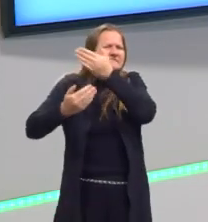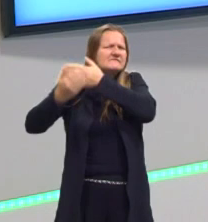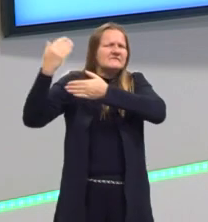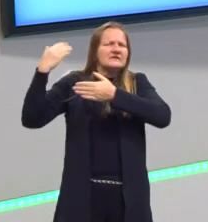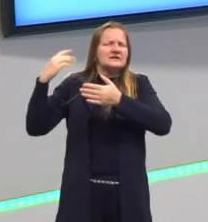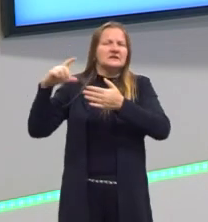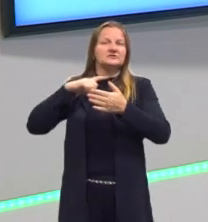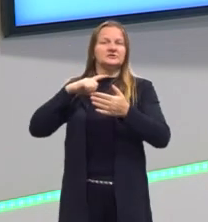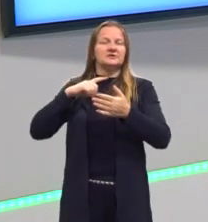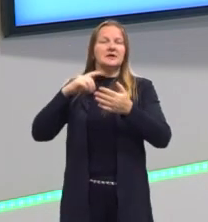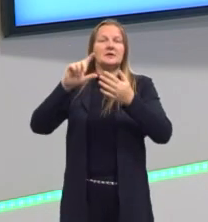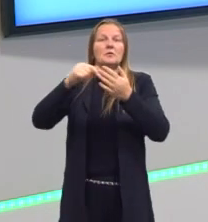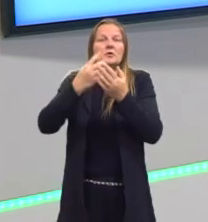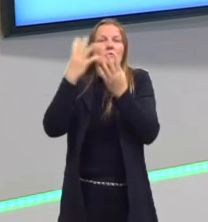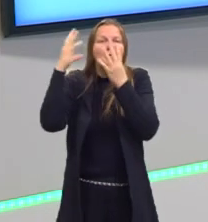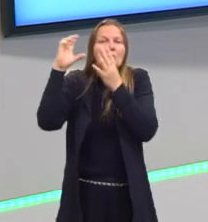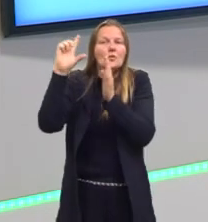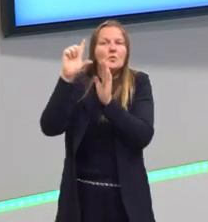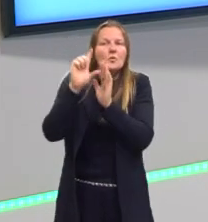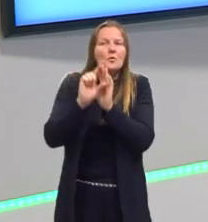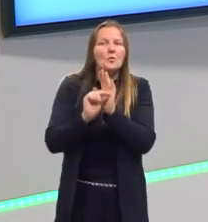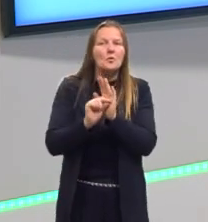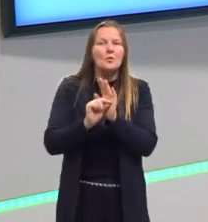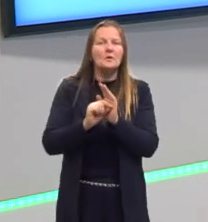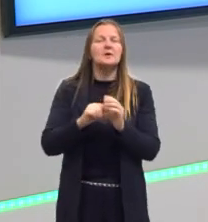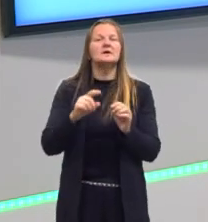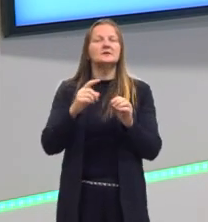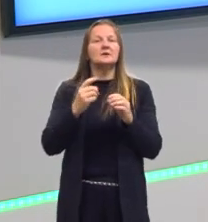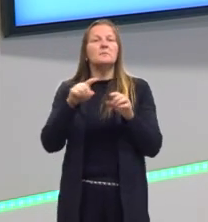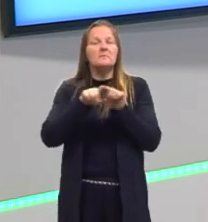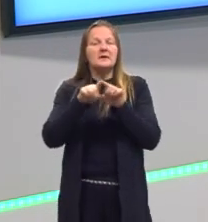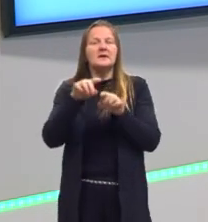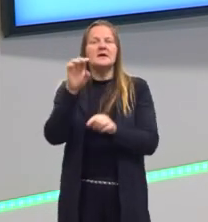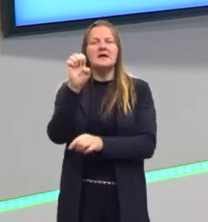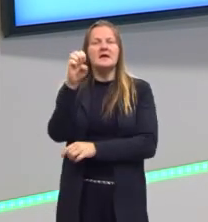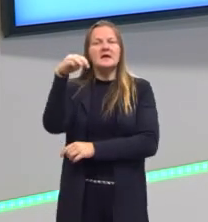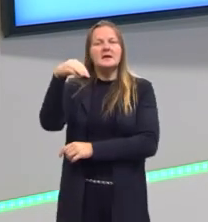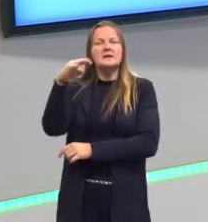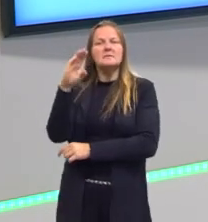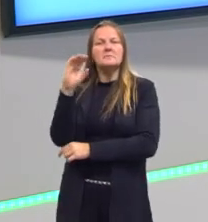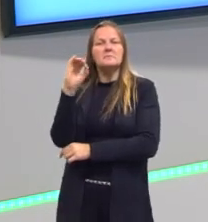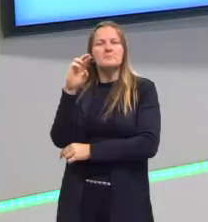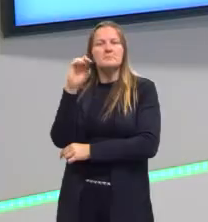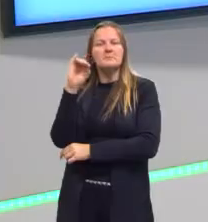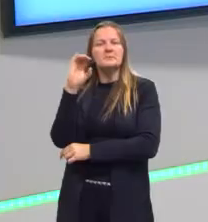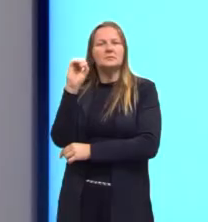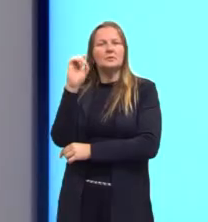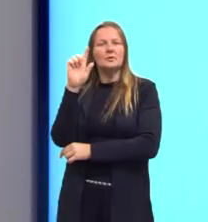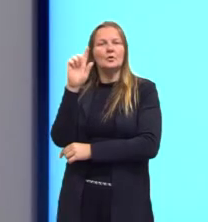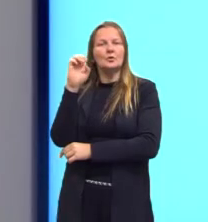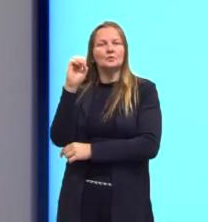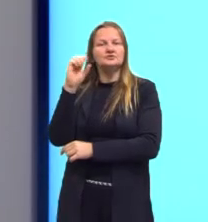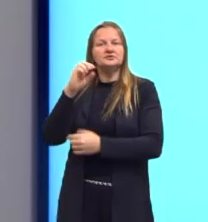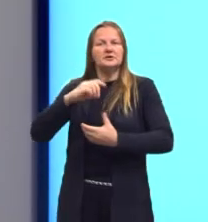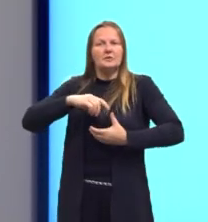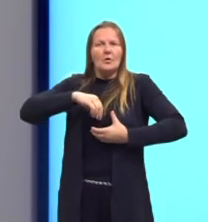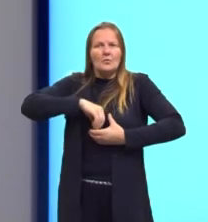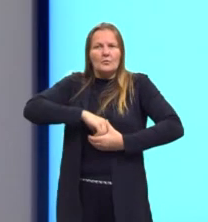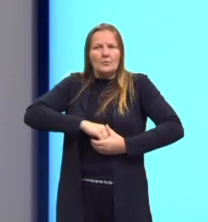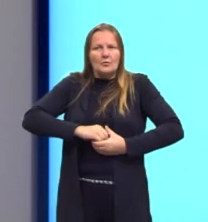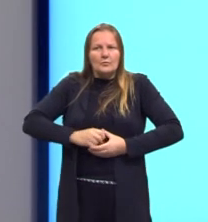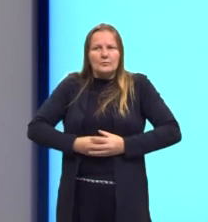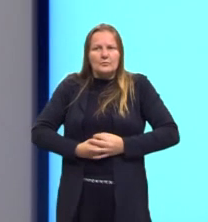a própria embriologia comparada tá a embriologia comparada Então ela faz uma recapitulação